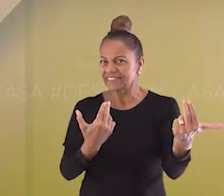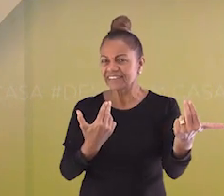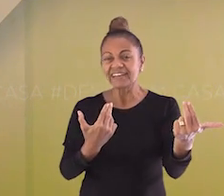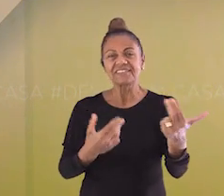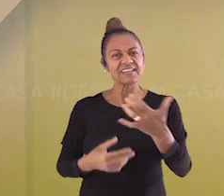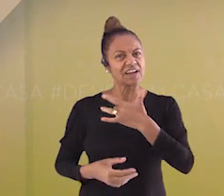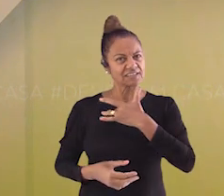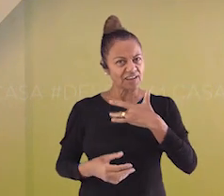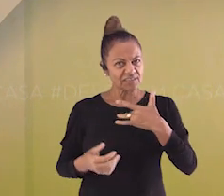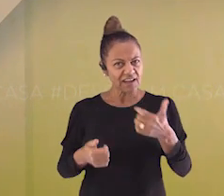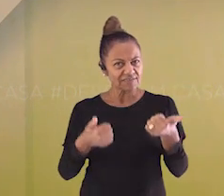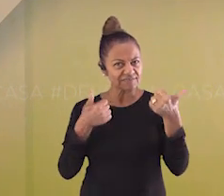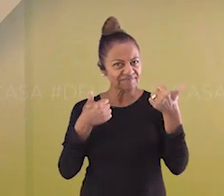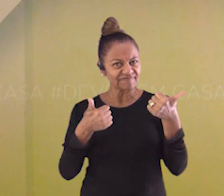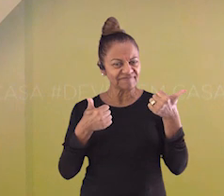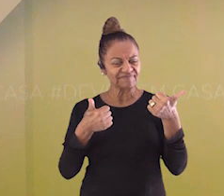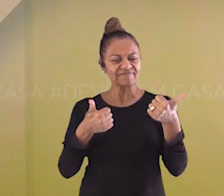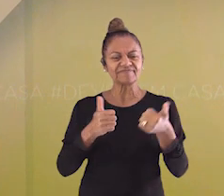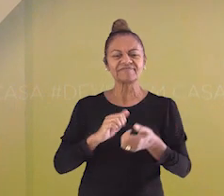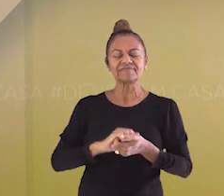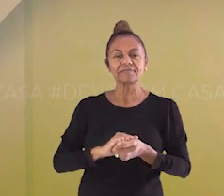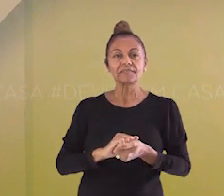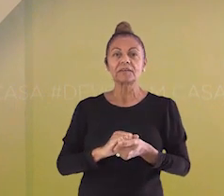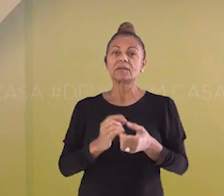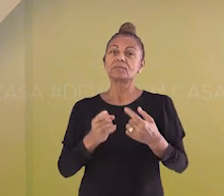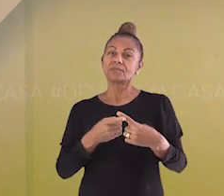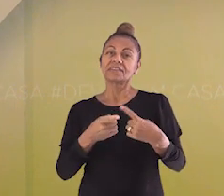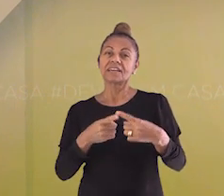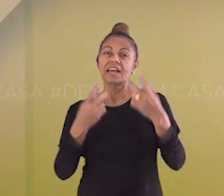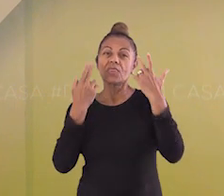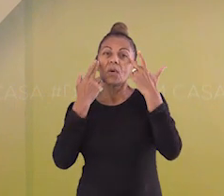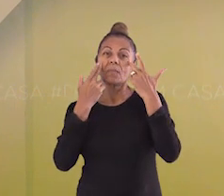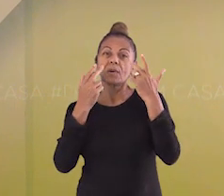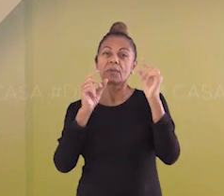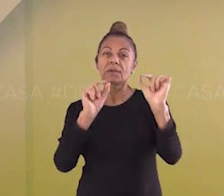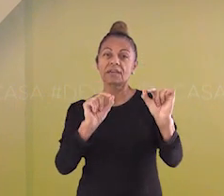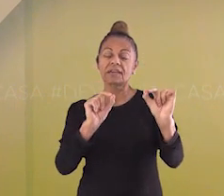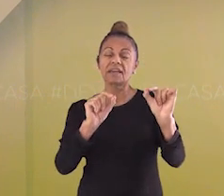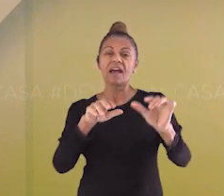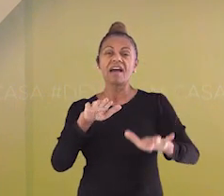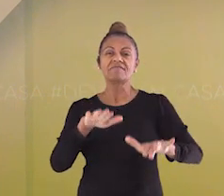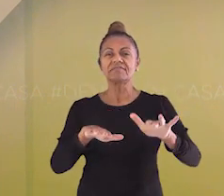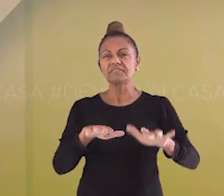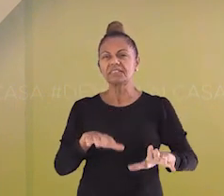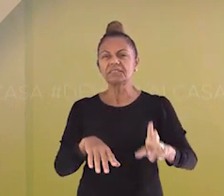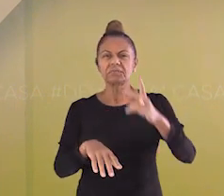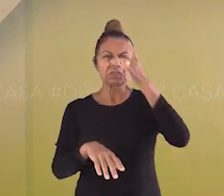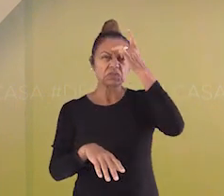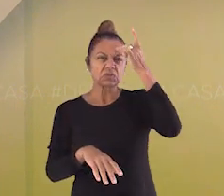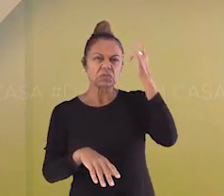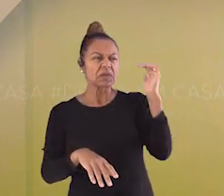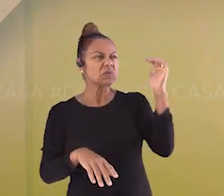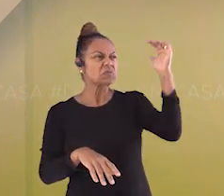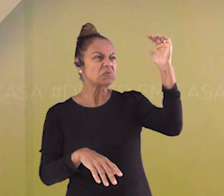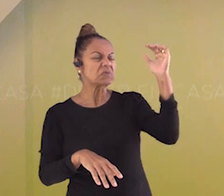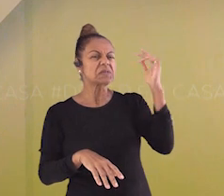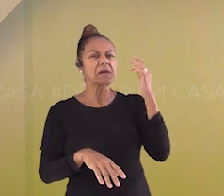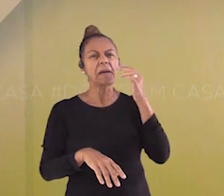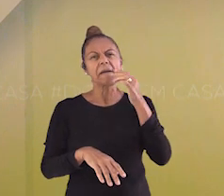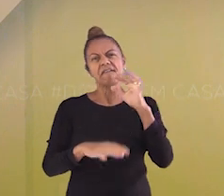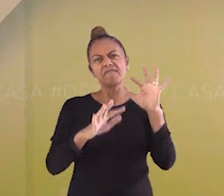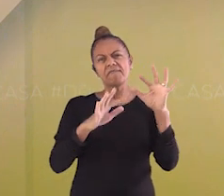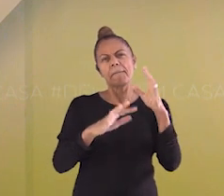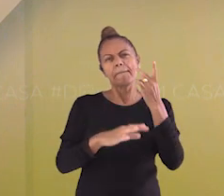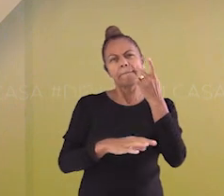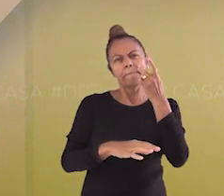nossa preferência seja bem contrária ao que os adultos nos orientam. Come verdura, come salada, nada de